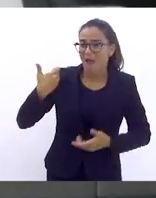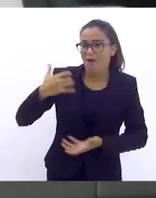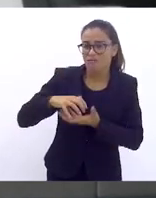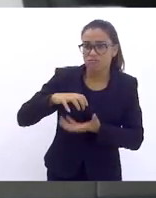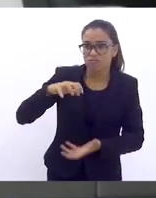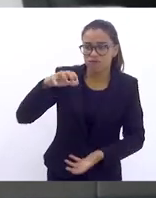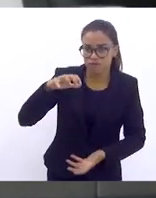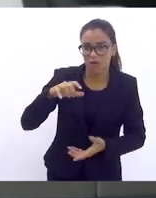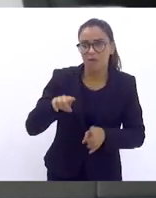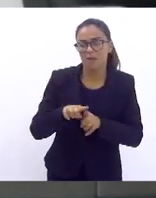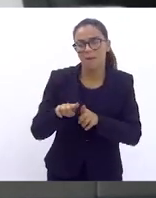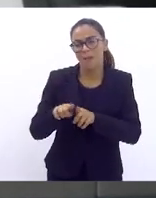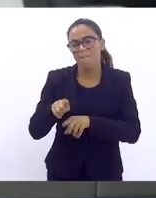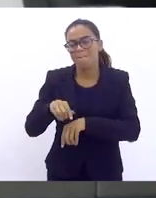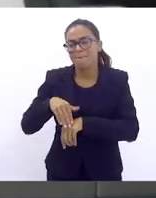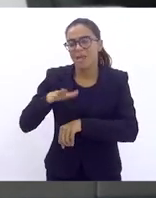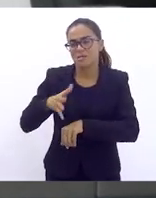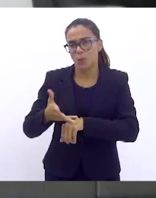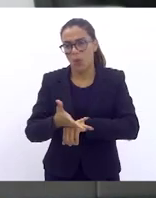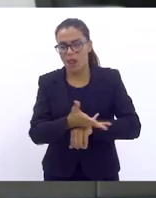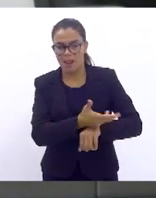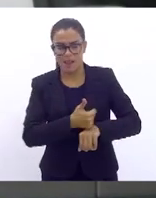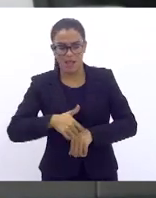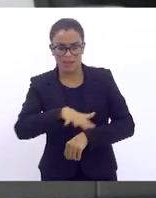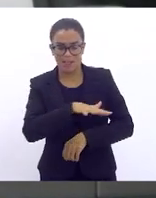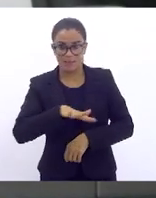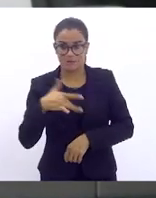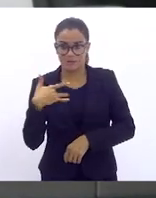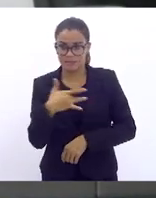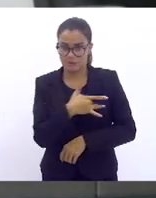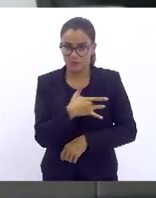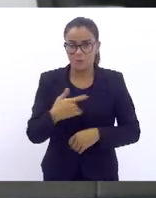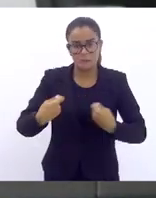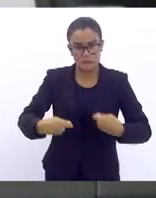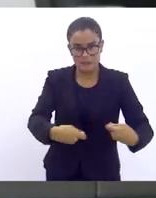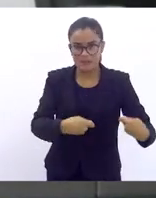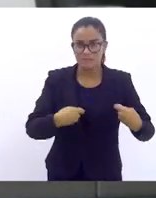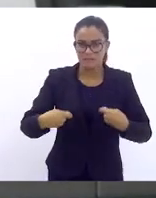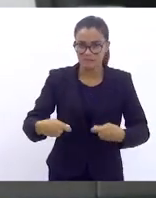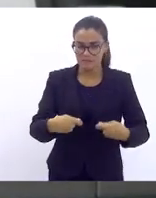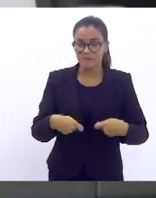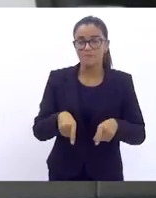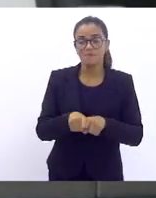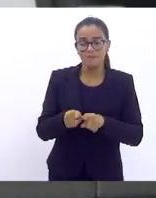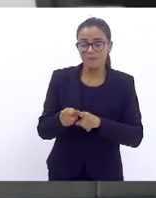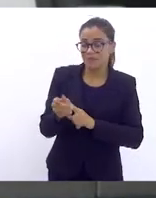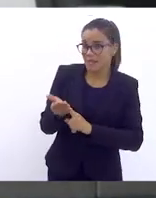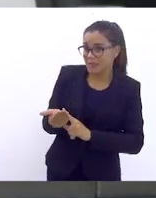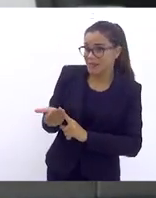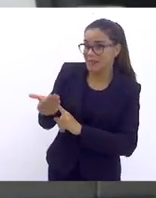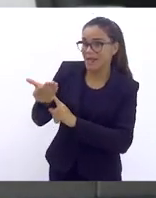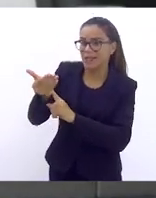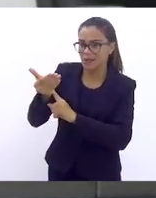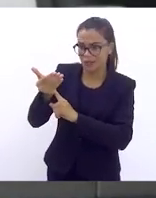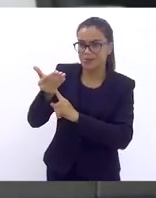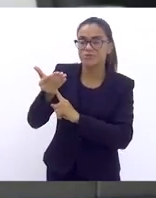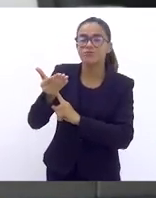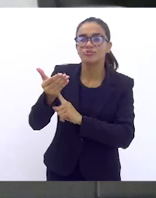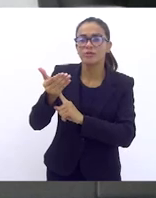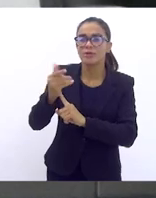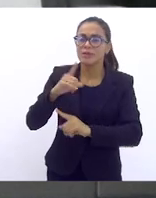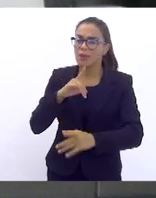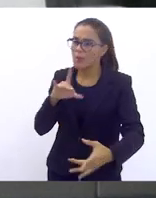qualidade na questão da Saúde então a tecnologia que tem uma